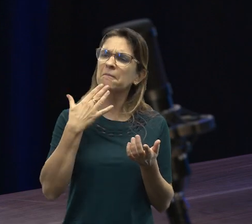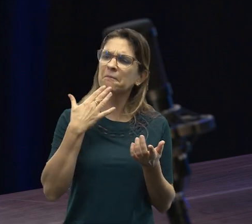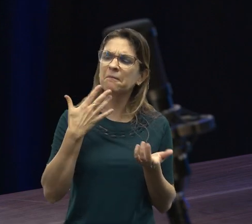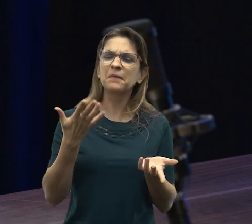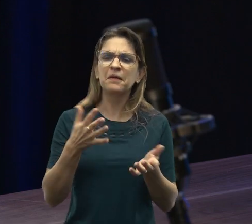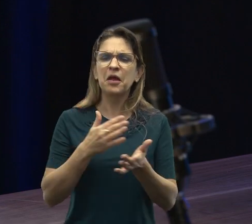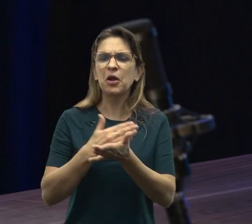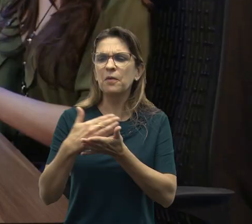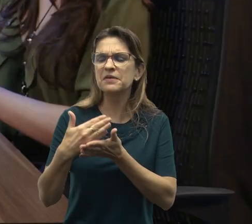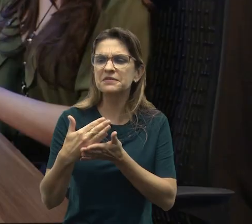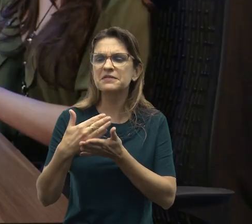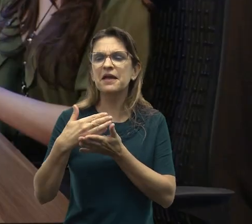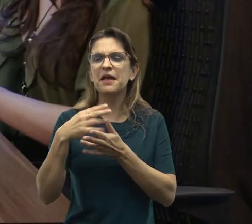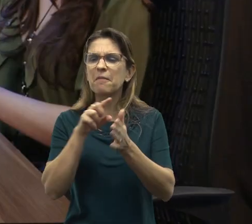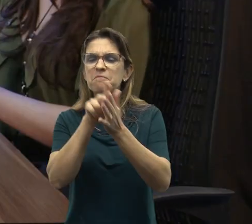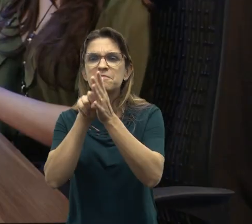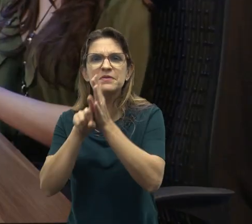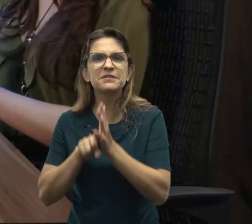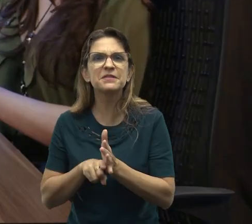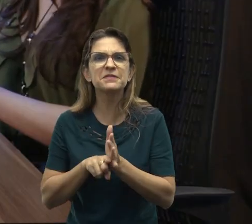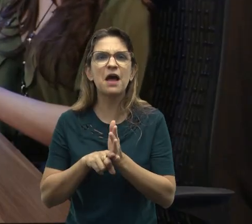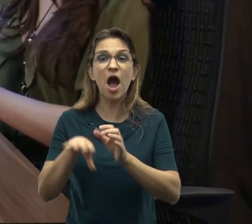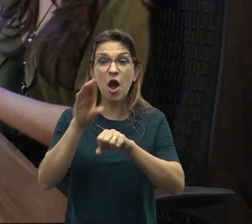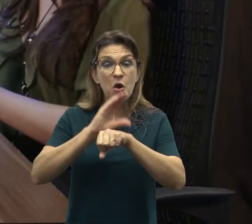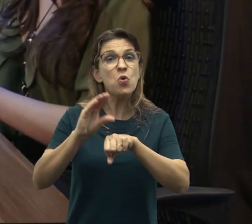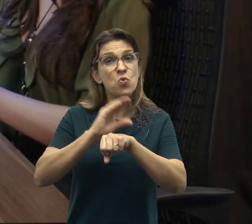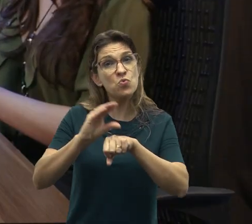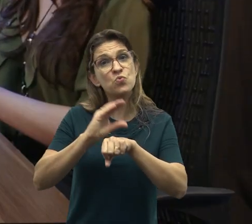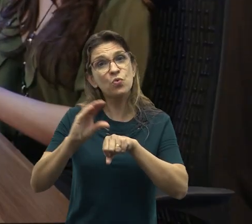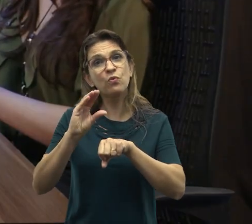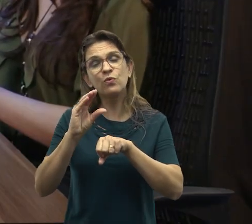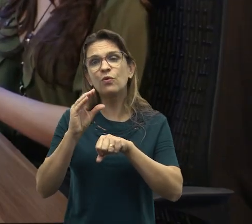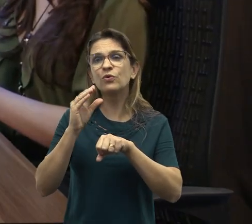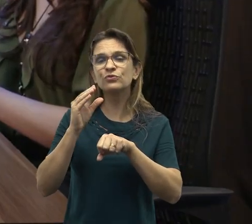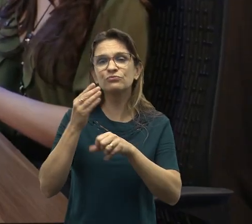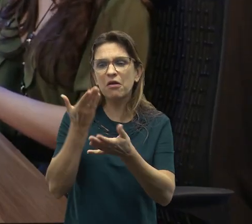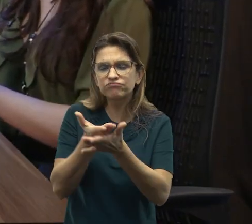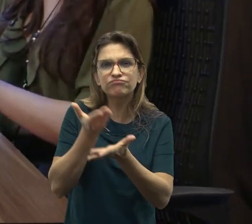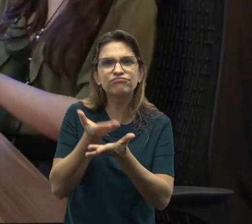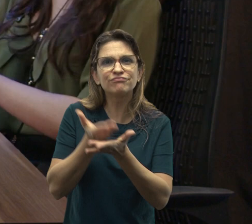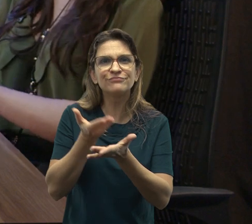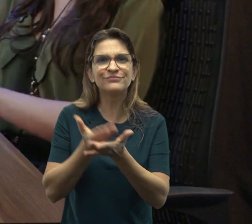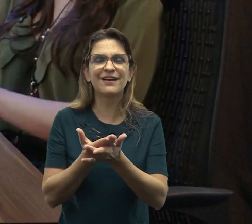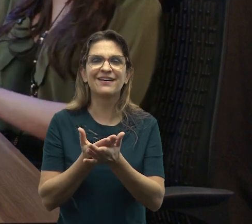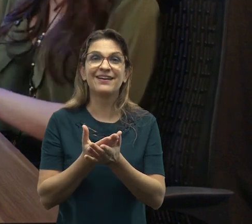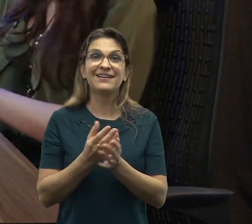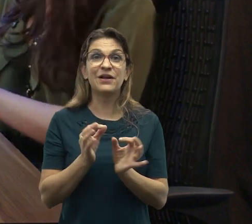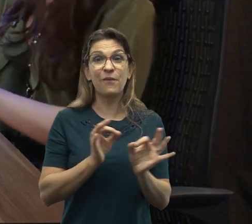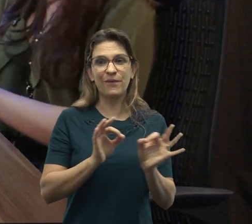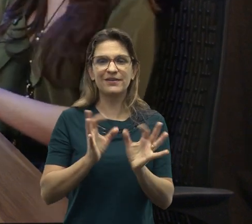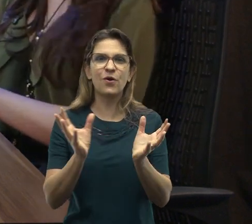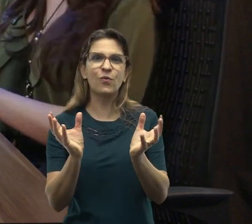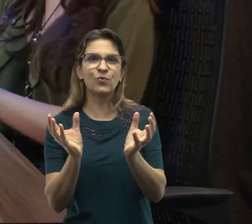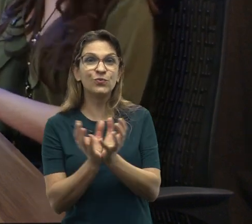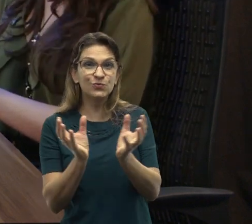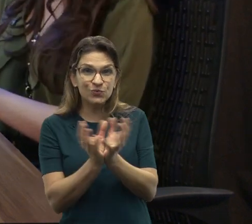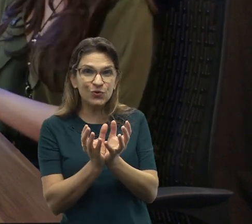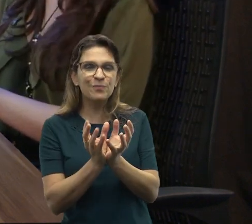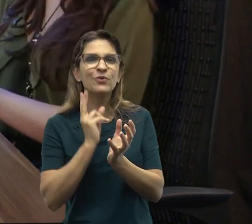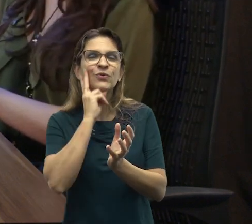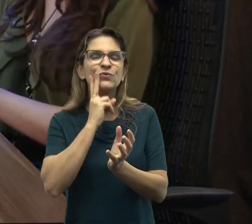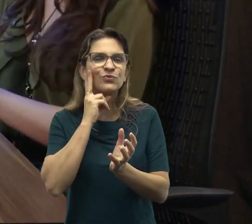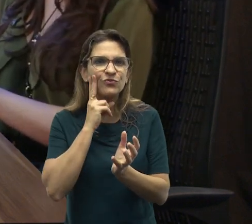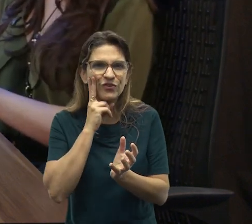a gostar um pouco mais de vinho. Aí eu montei um clube de vinho. Então eu chamei mais alguns colegas, né?